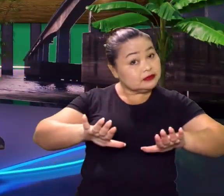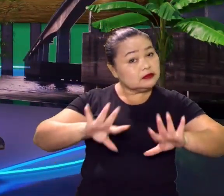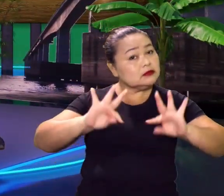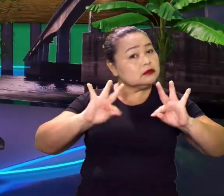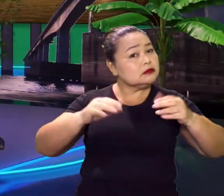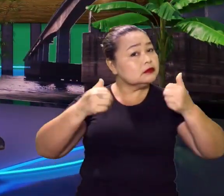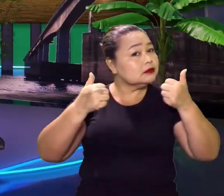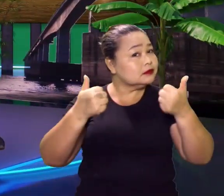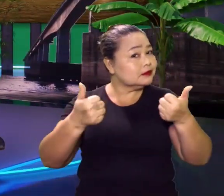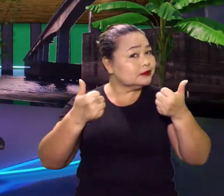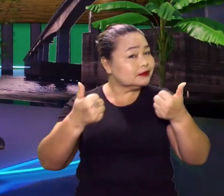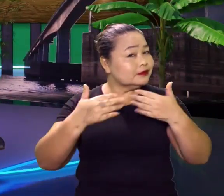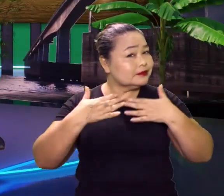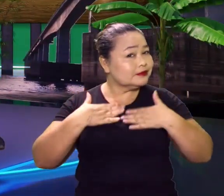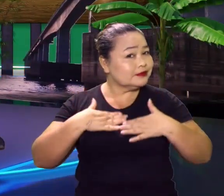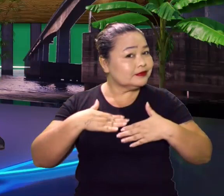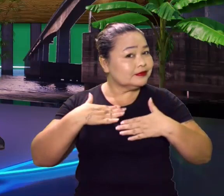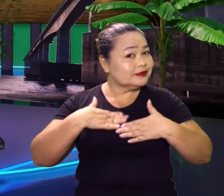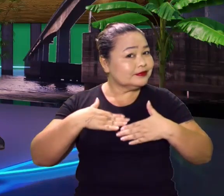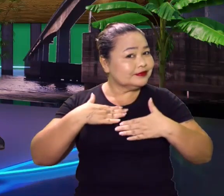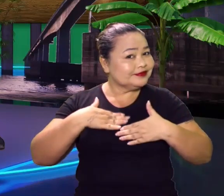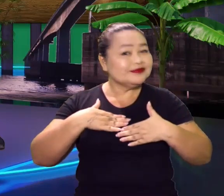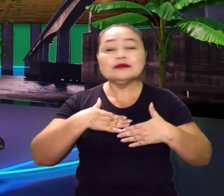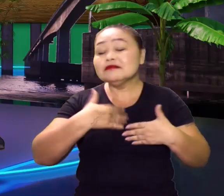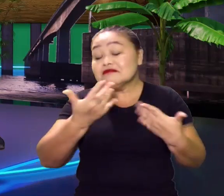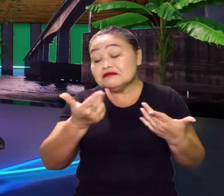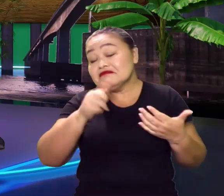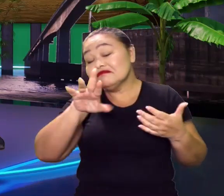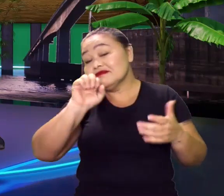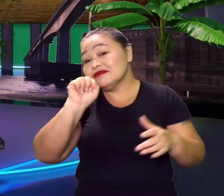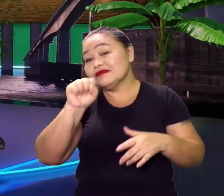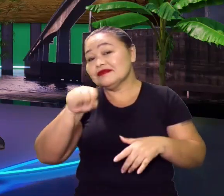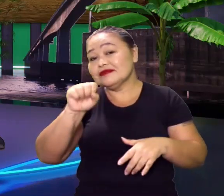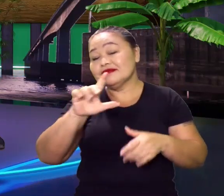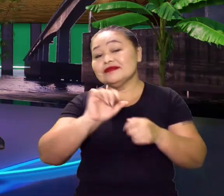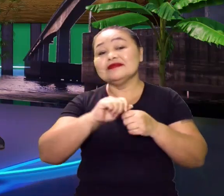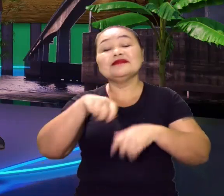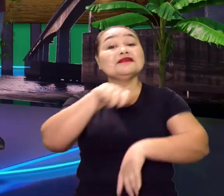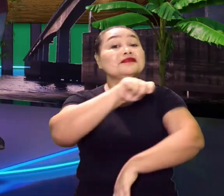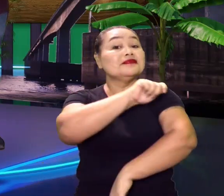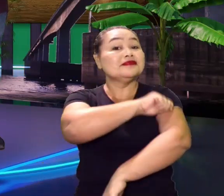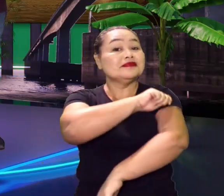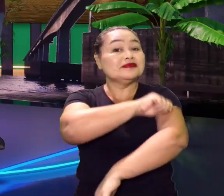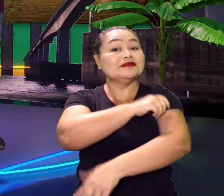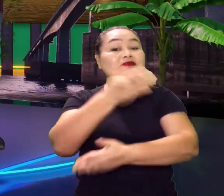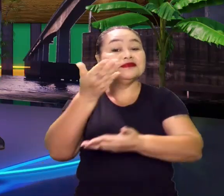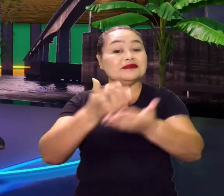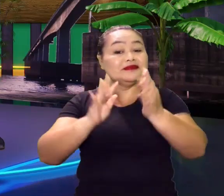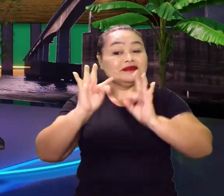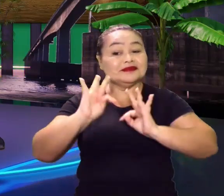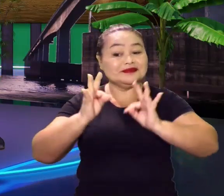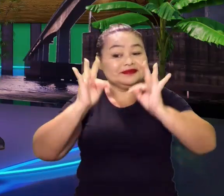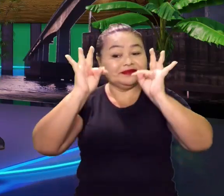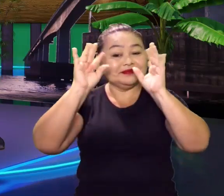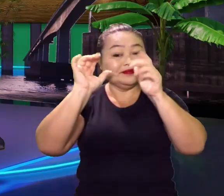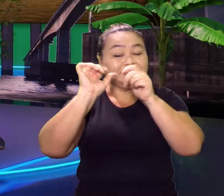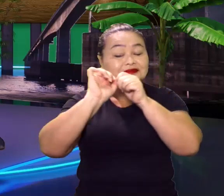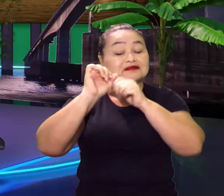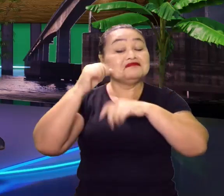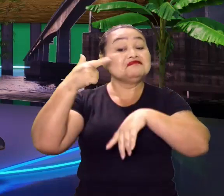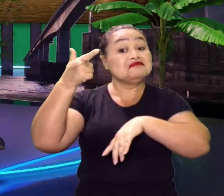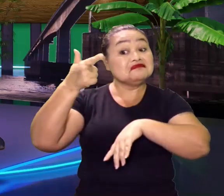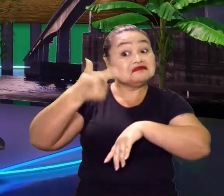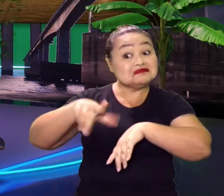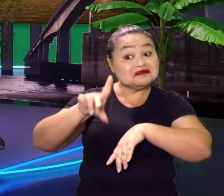Tudo tranquilão? Óbvio, claro que sim. Os alunos da mediação, Carlinhos, E aí, mais meu um irmão? dia,